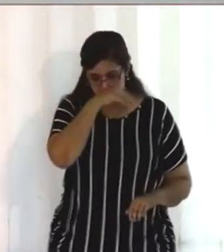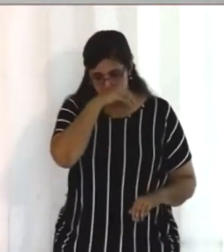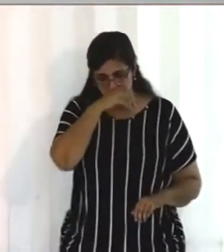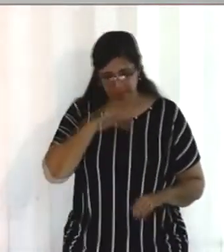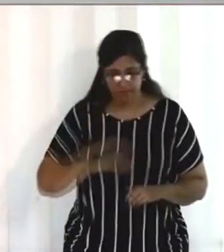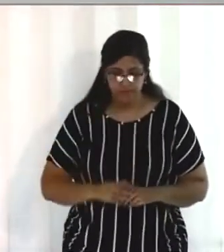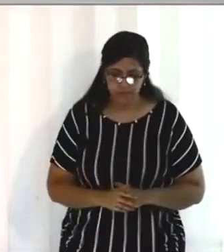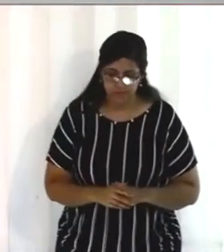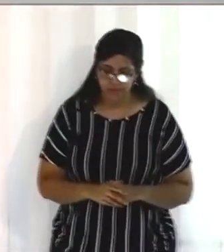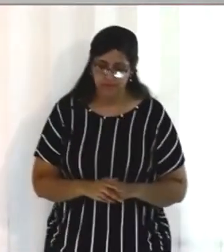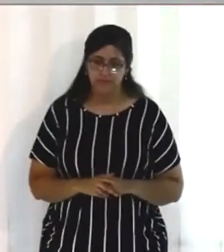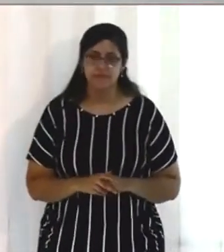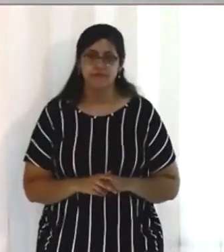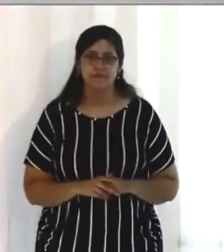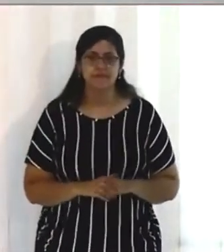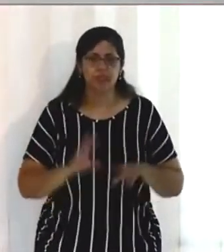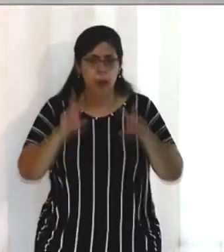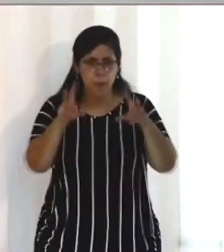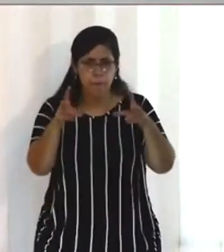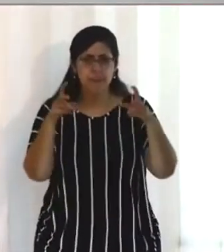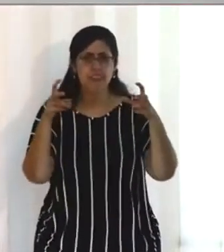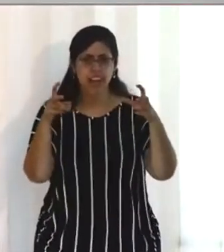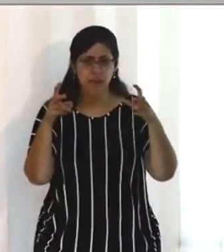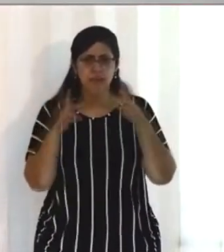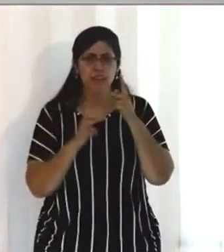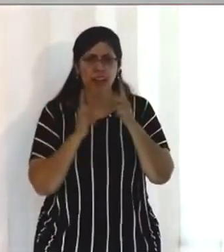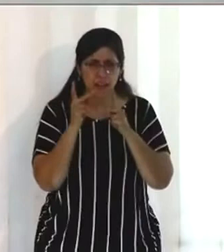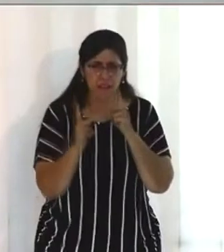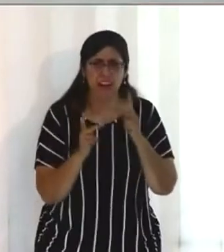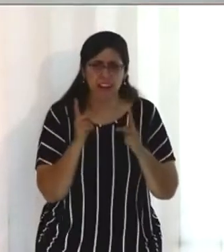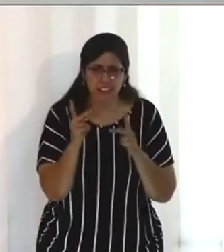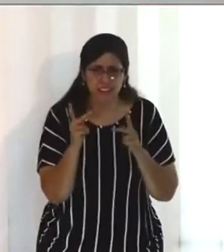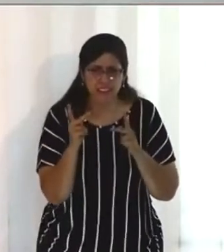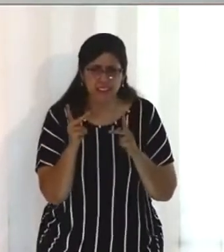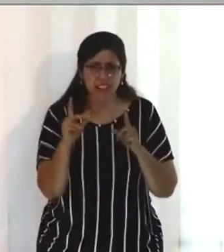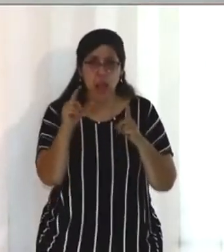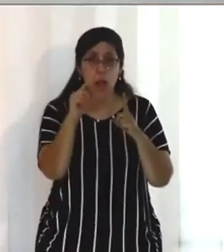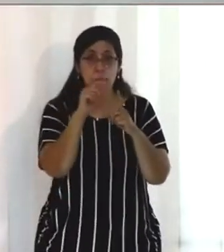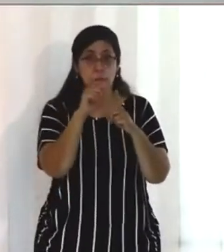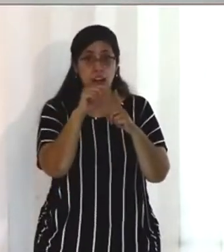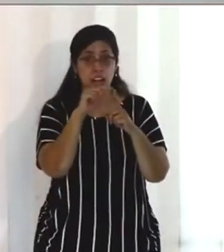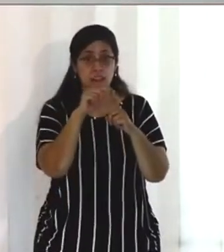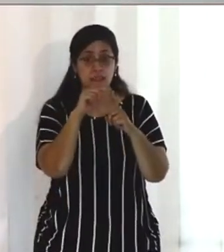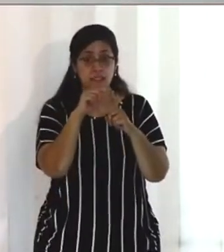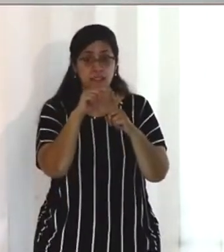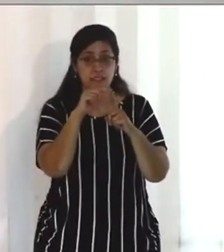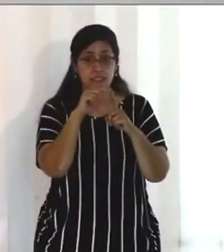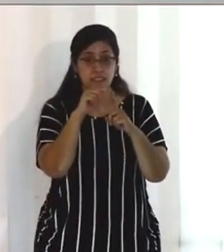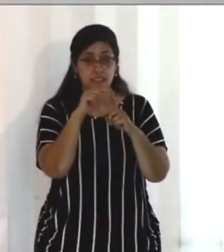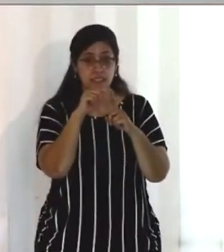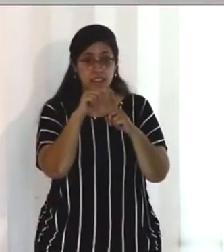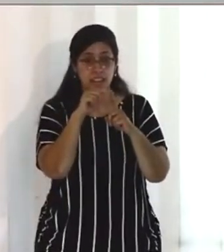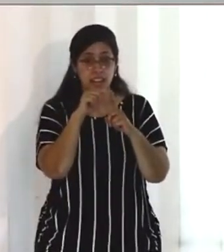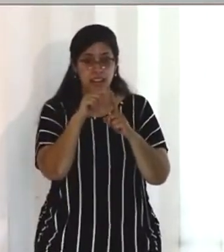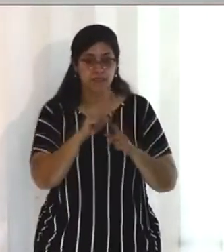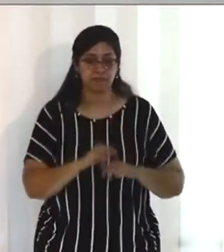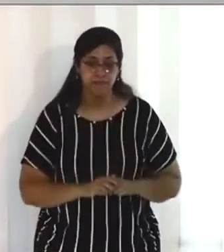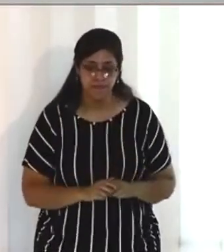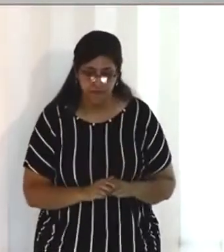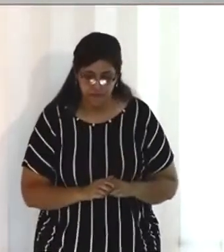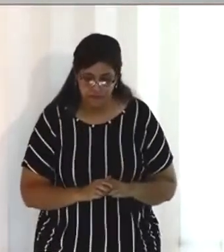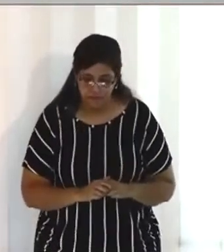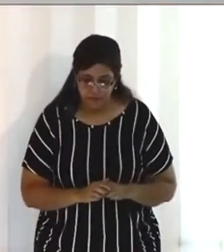ele. Percebe as palavras de fundo aqui? A palavra de fundo para um assassinato, inclusive,